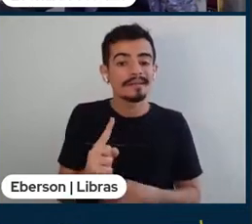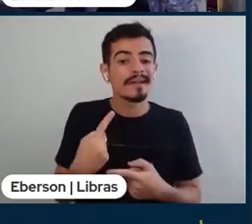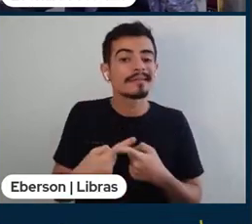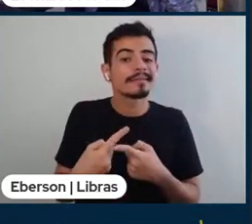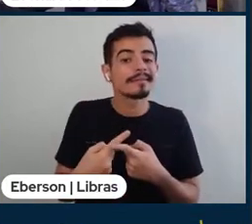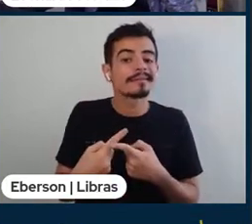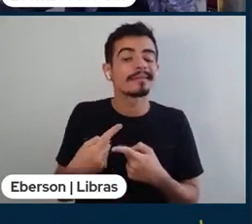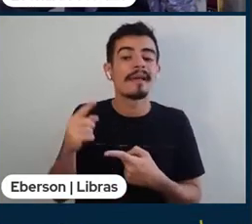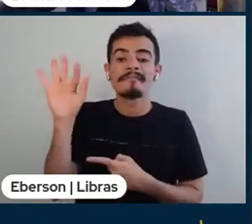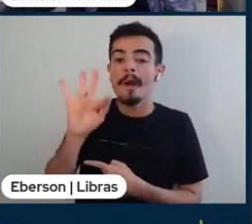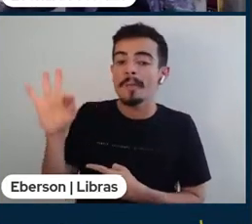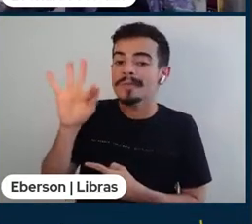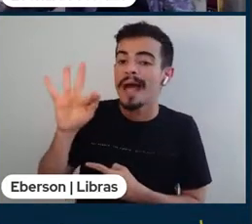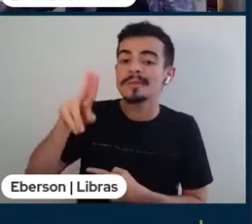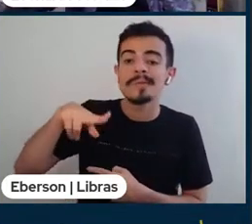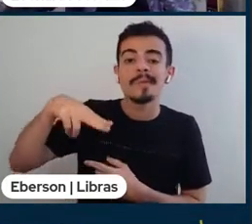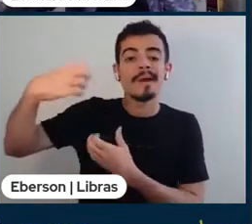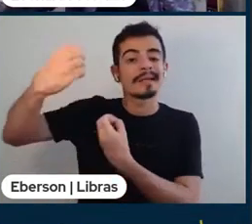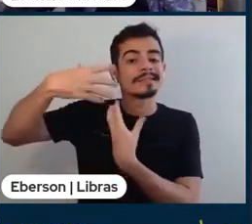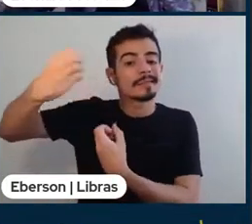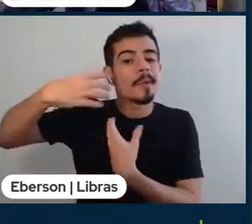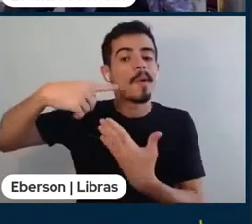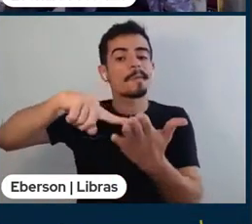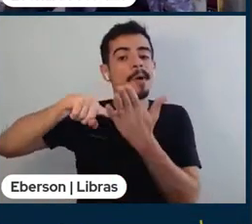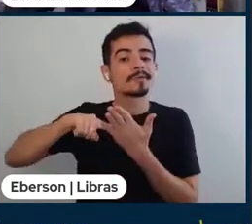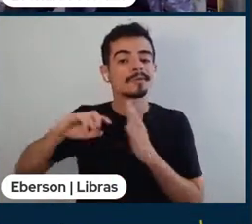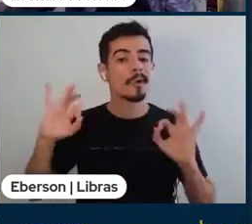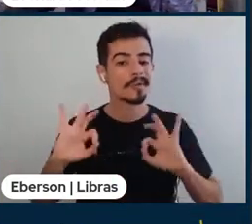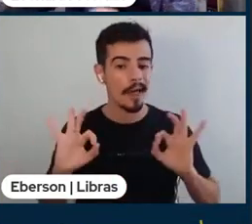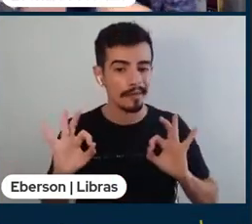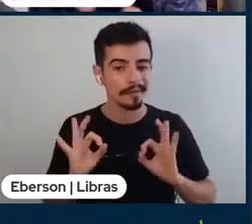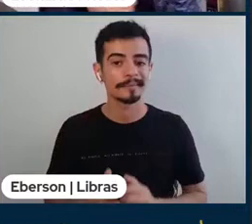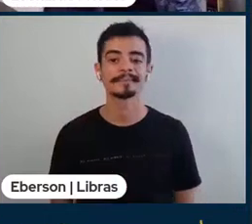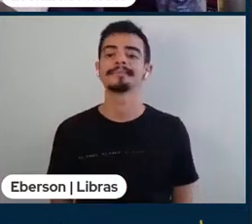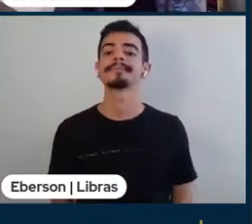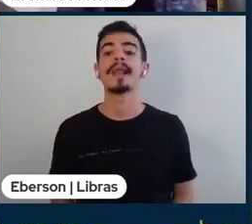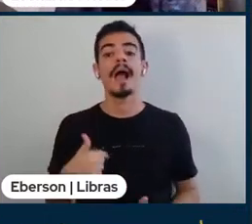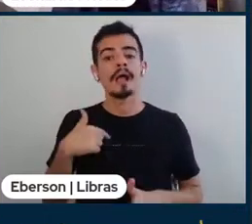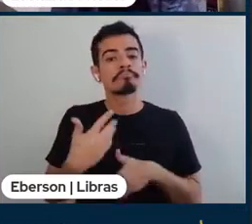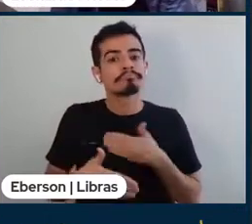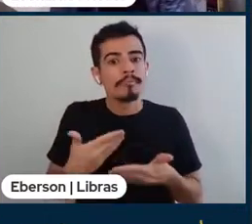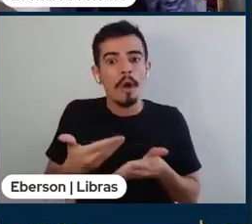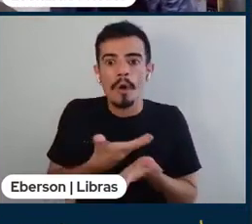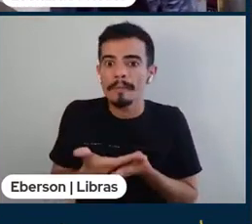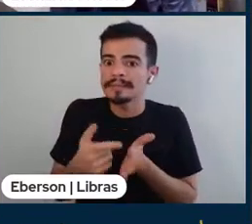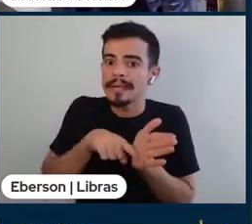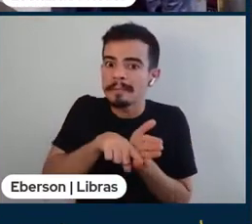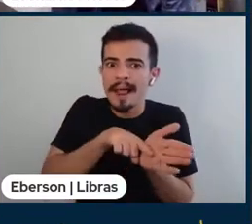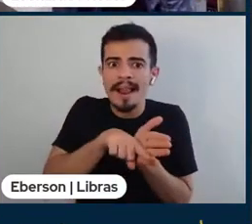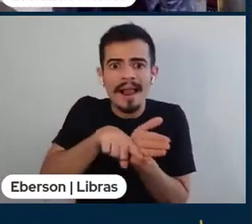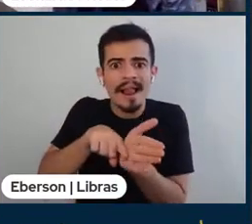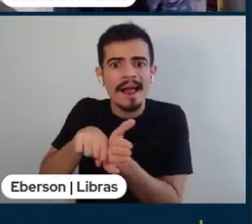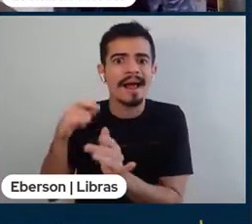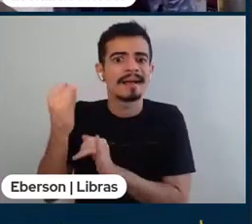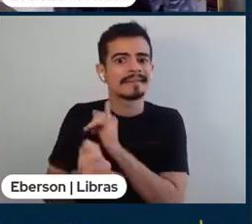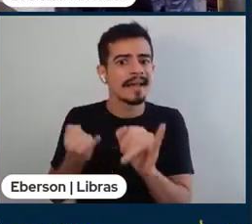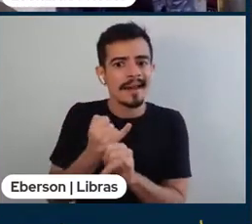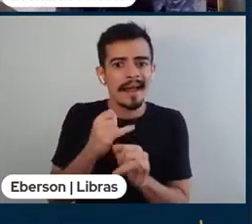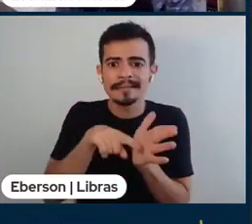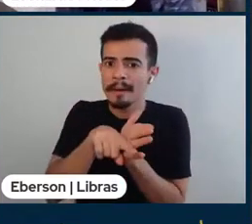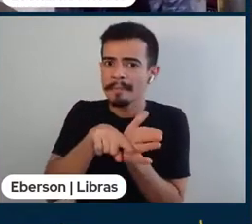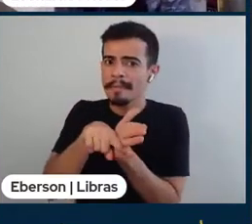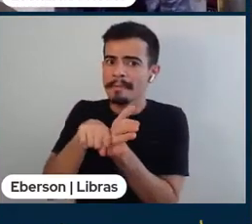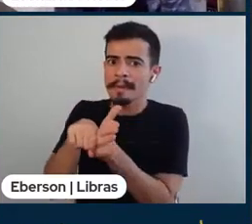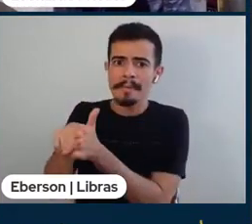nunca tinha me mostrado isso. E aí eu comecei a devorar a internet, né? Porque, enfim, a internet tem